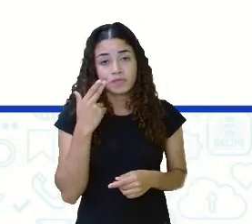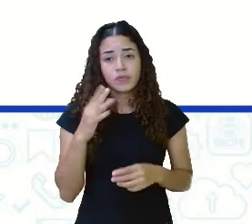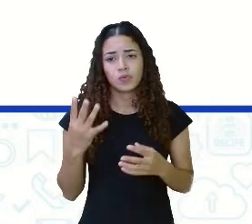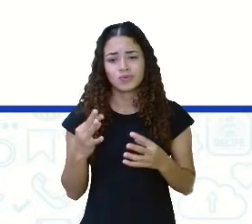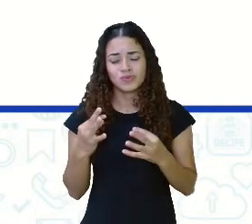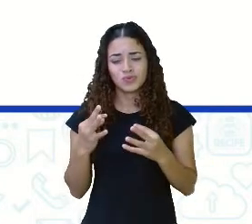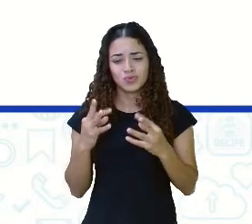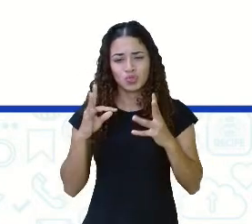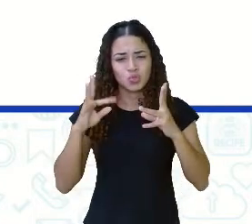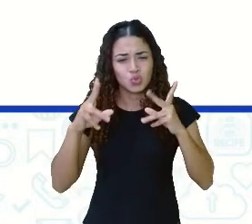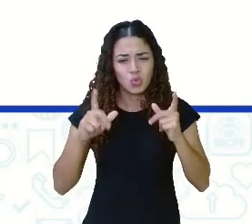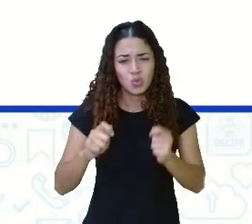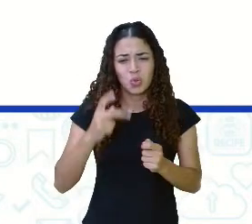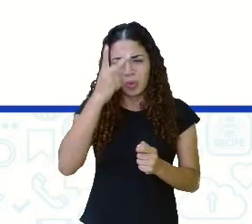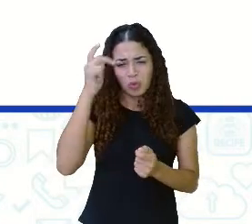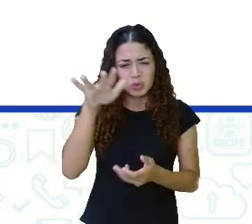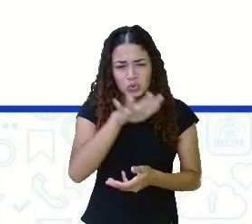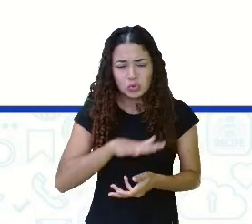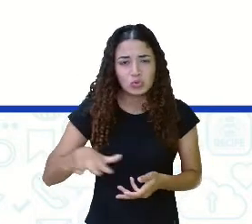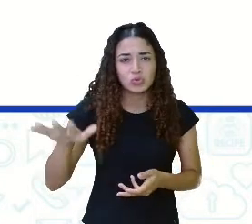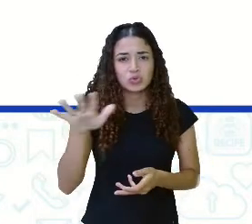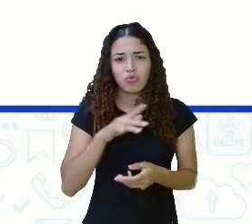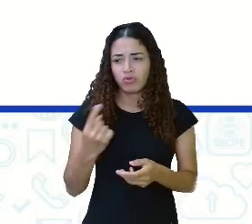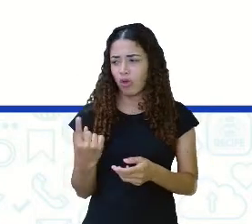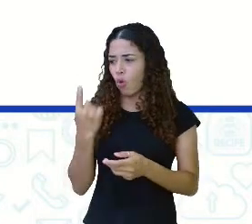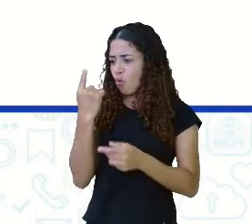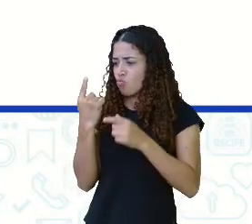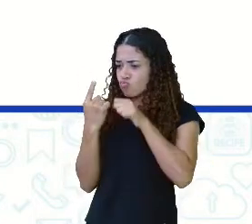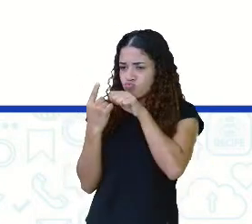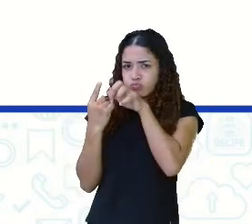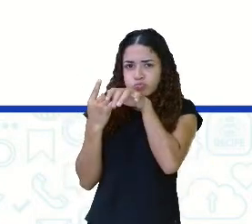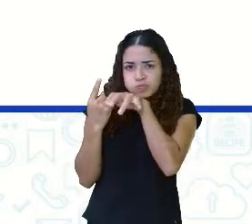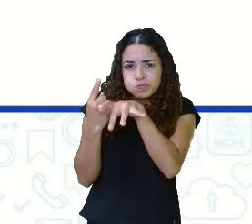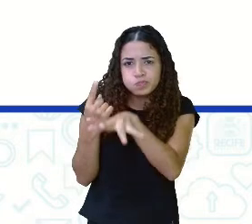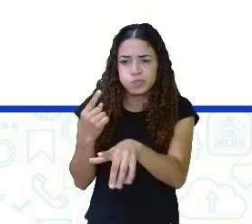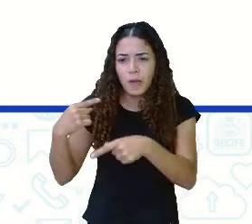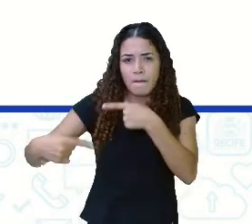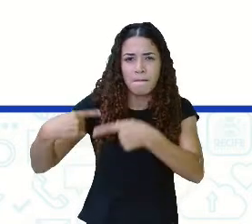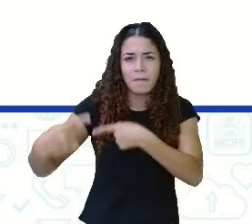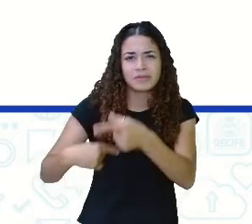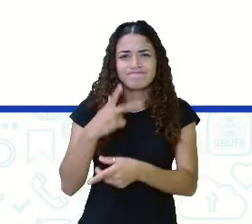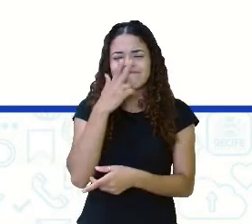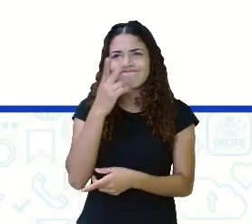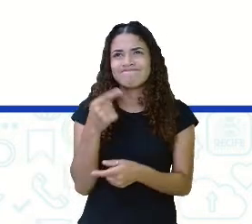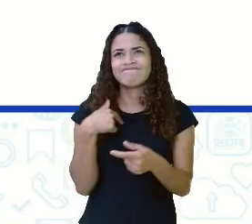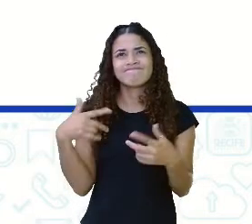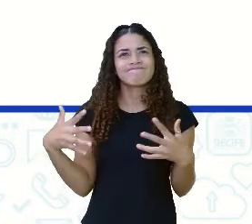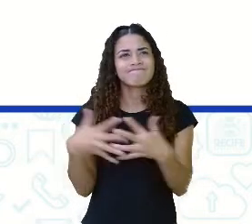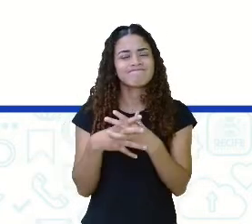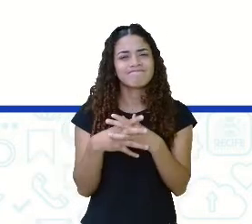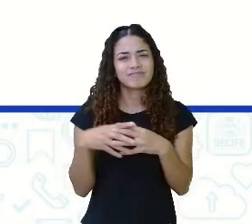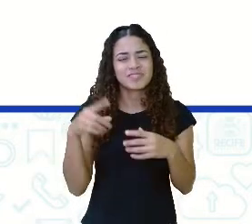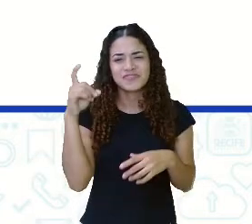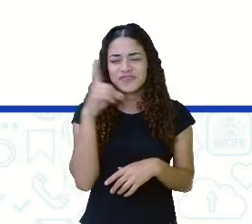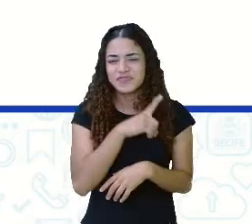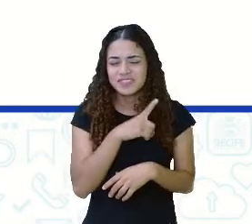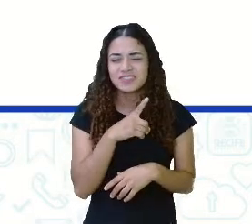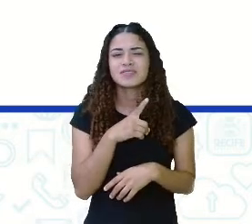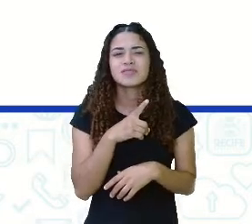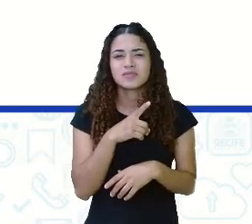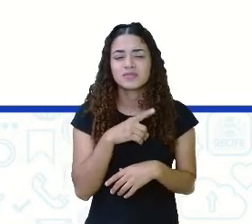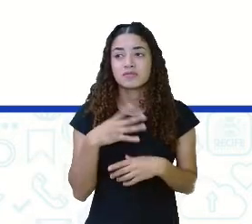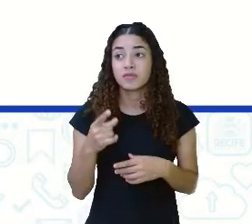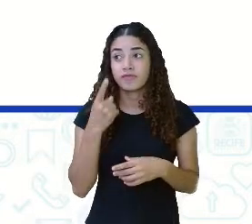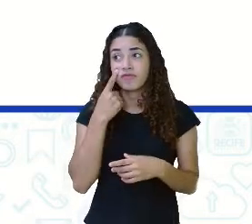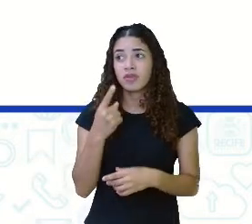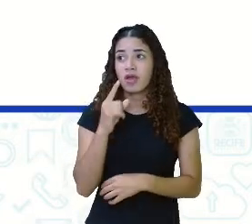um organismo, né? Derivou de um organismo? Isso é tão complexo na minha cabeça, né? Vocês podem pensar. Mas olha